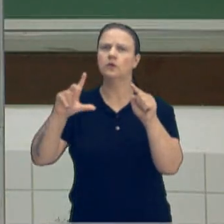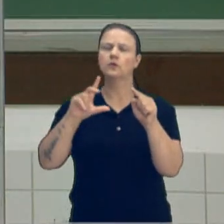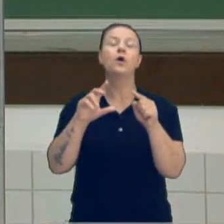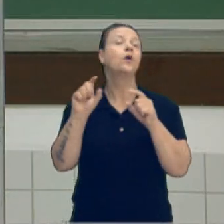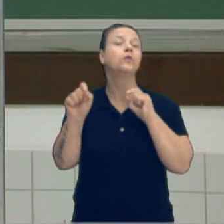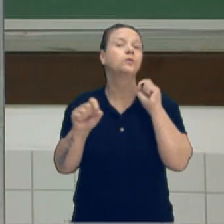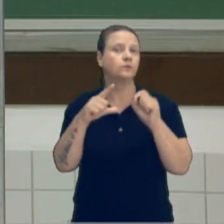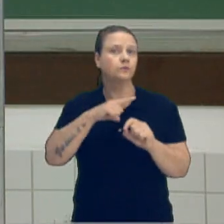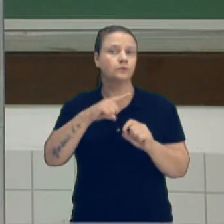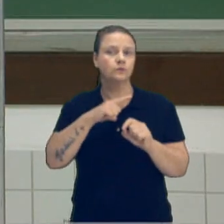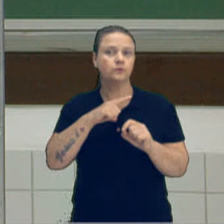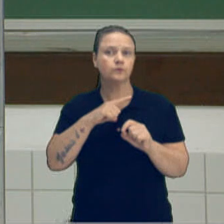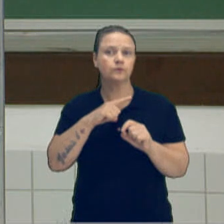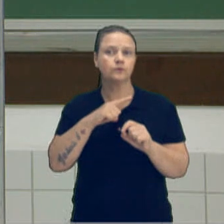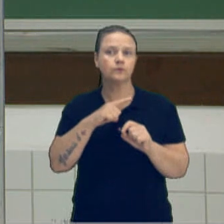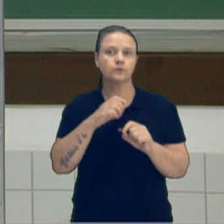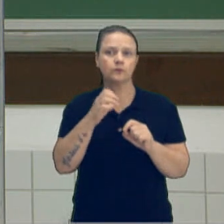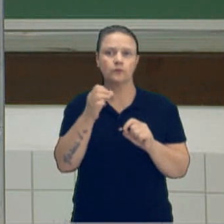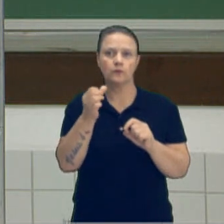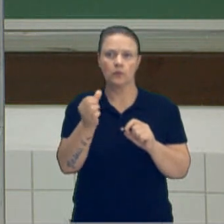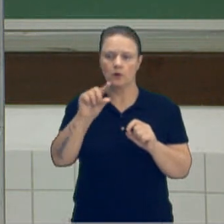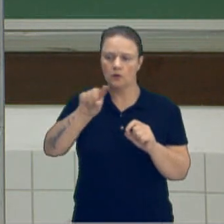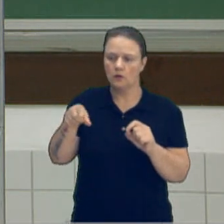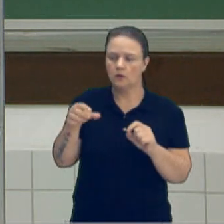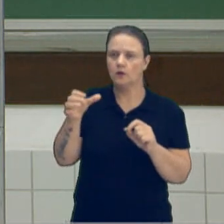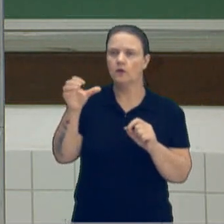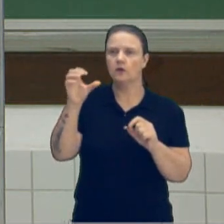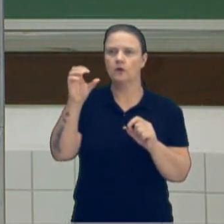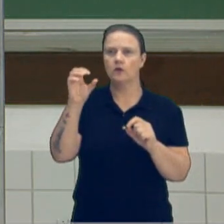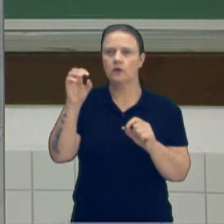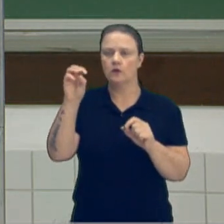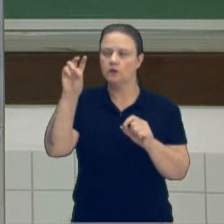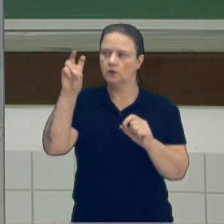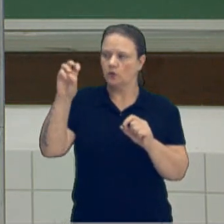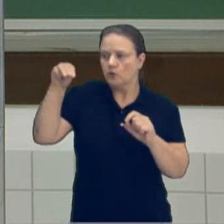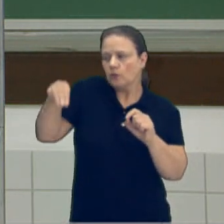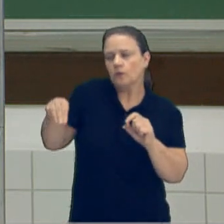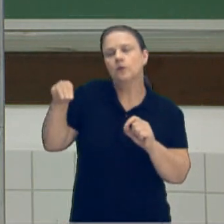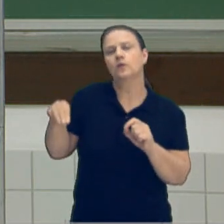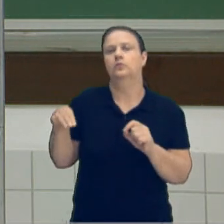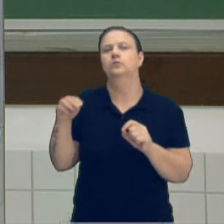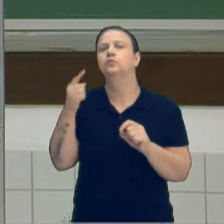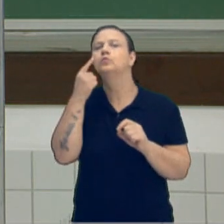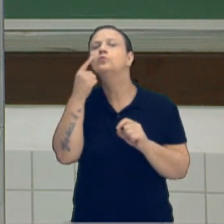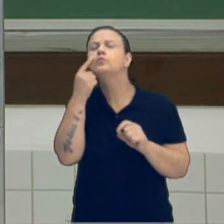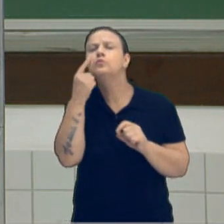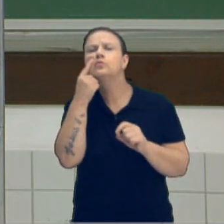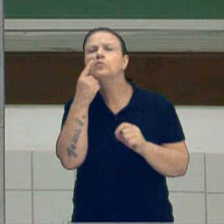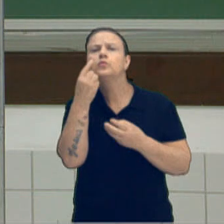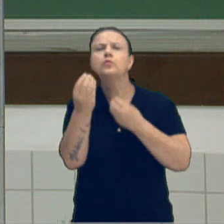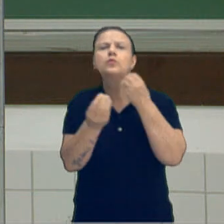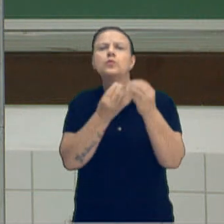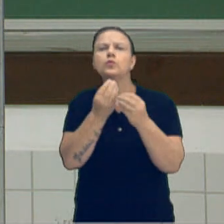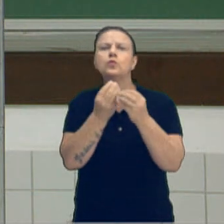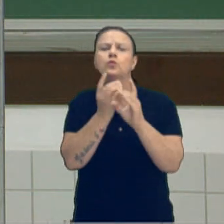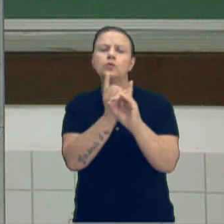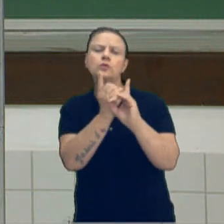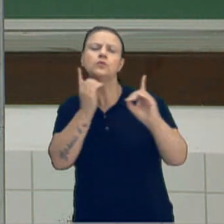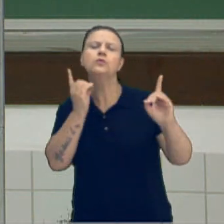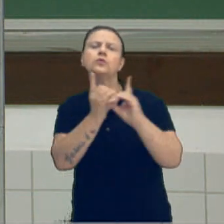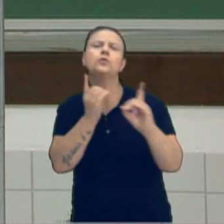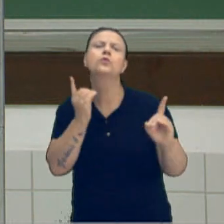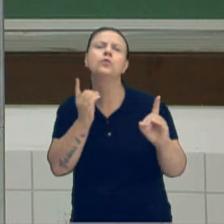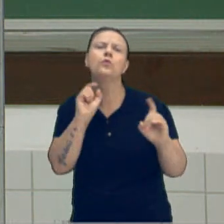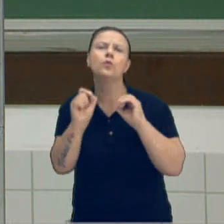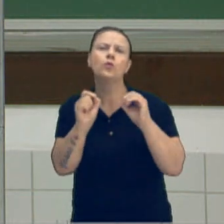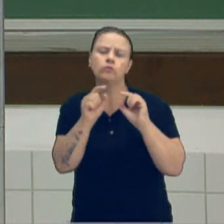certo? Então, eu vou ter que calcular o quê? O comprimento dessa circunferência, para saber exatamente quanto de distância ele vai estar correndo